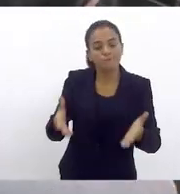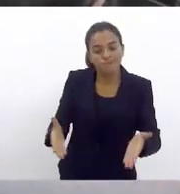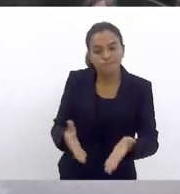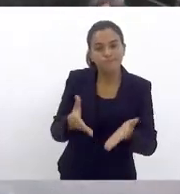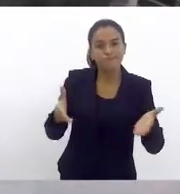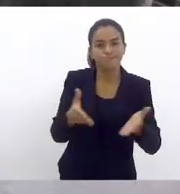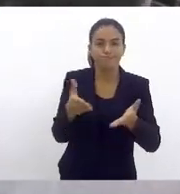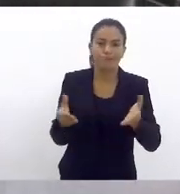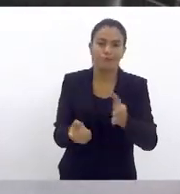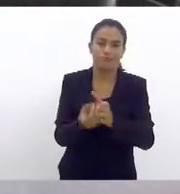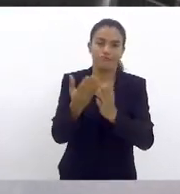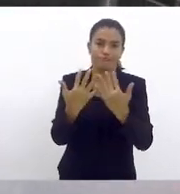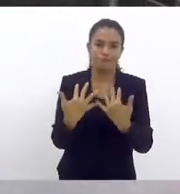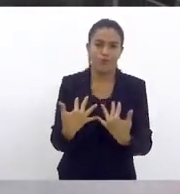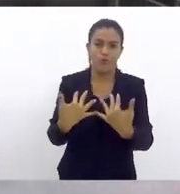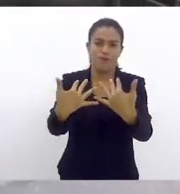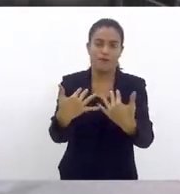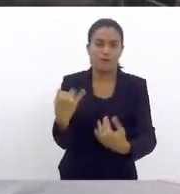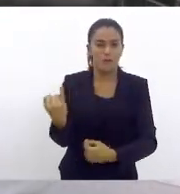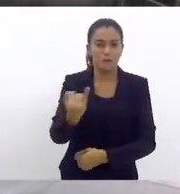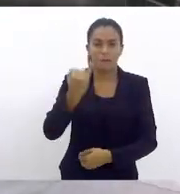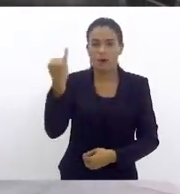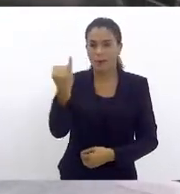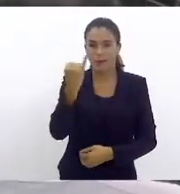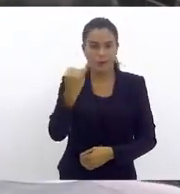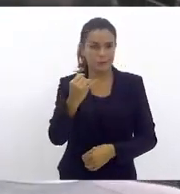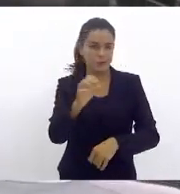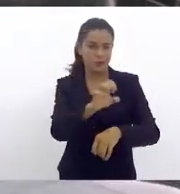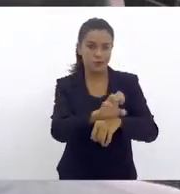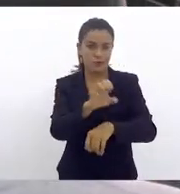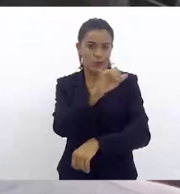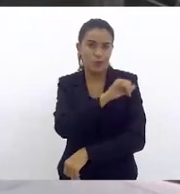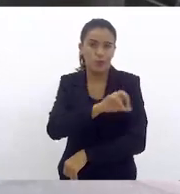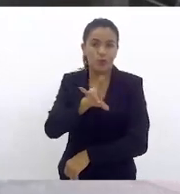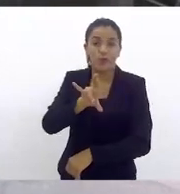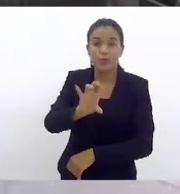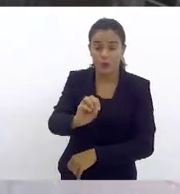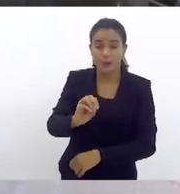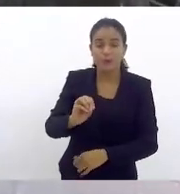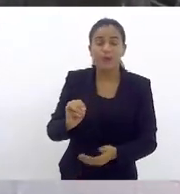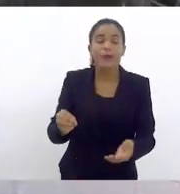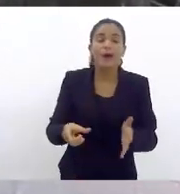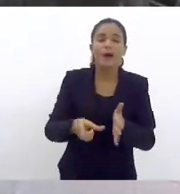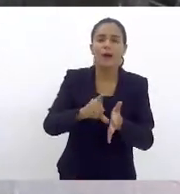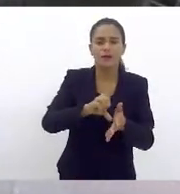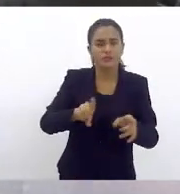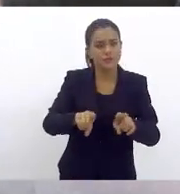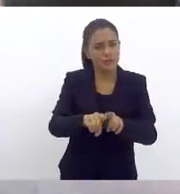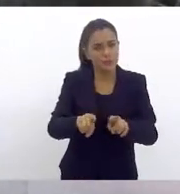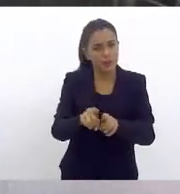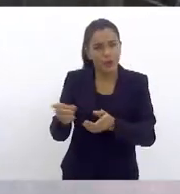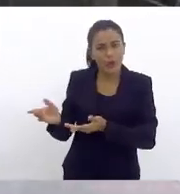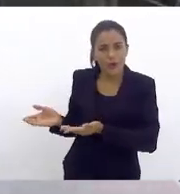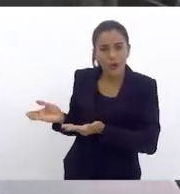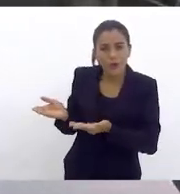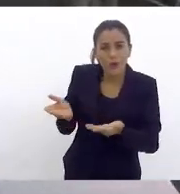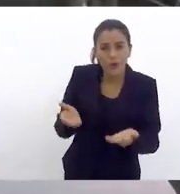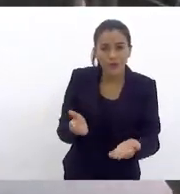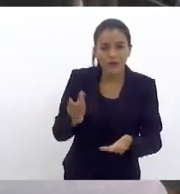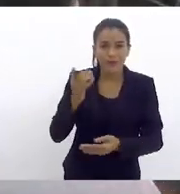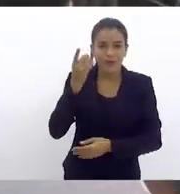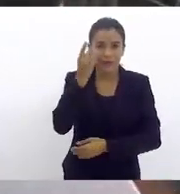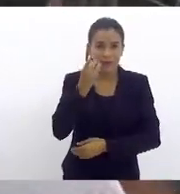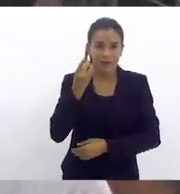evento aqui tão importante para o estado do Rio de Janeiro antes de mais nada eu gostaria de convidar a